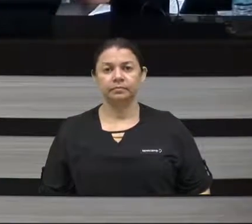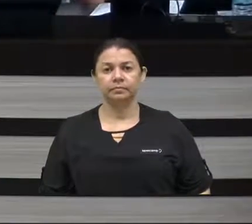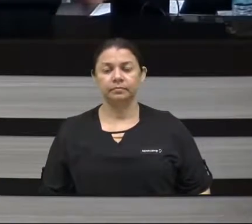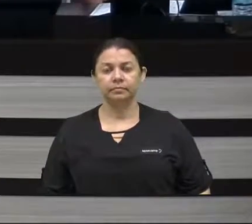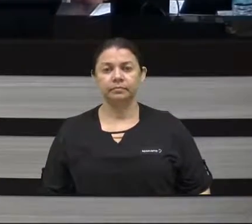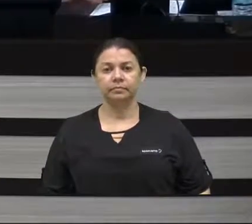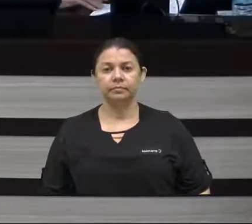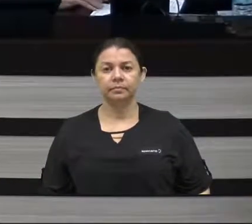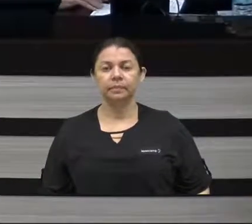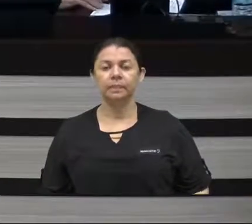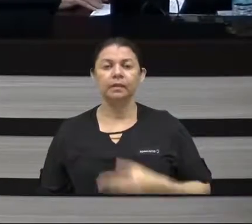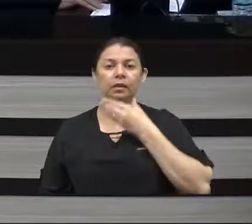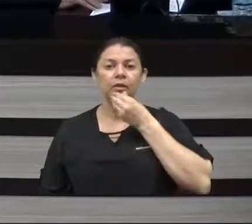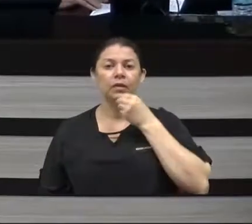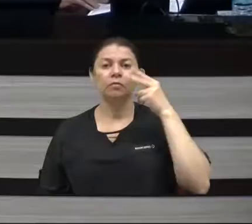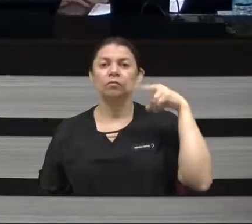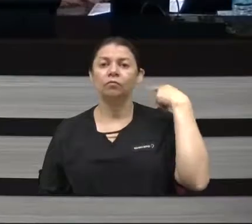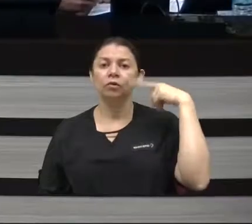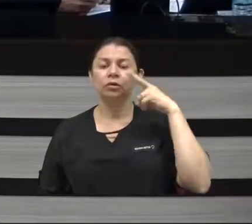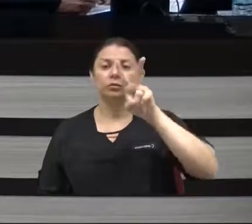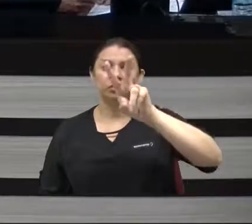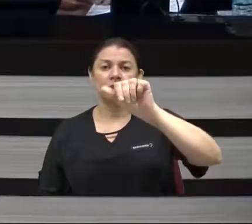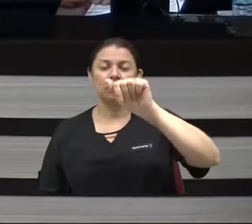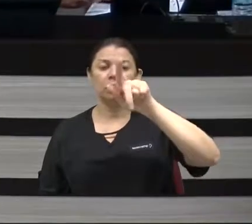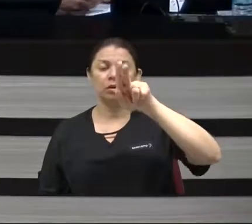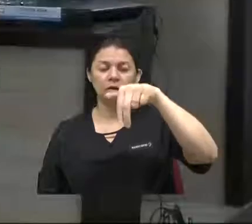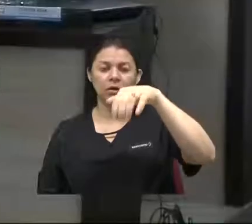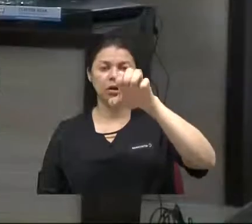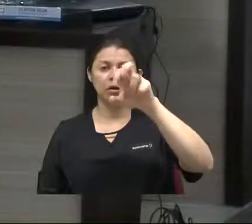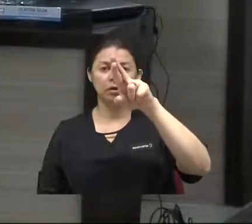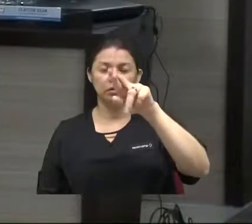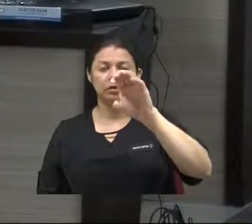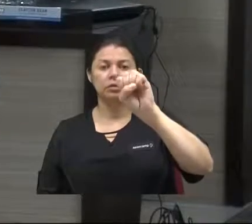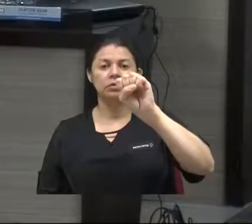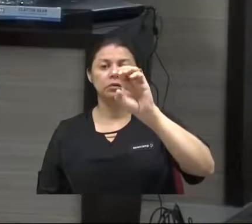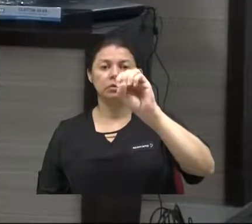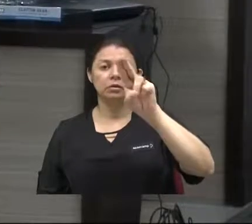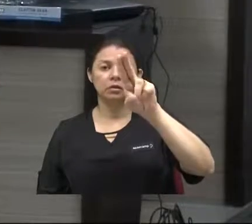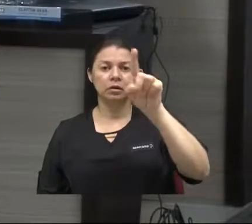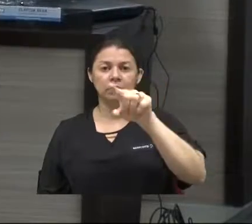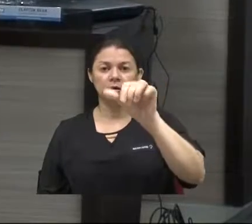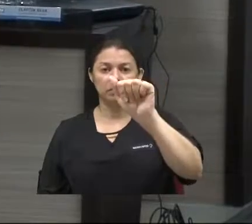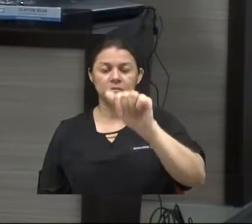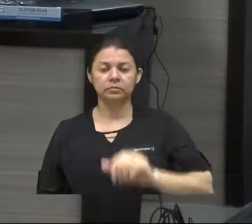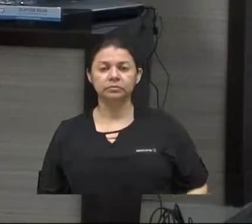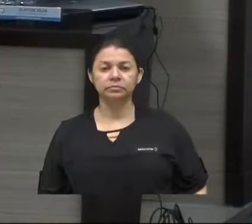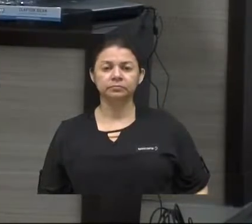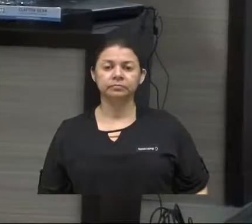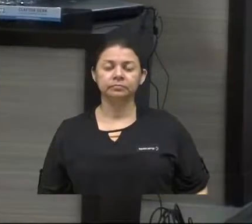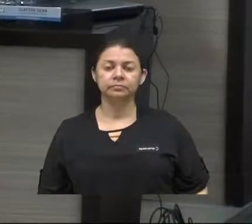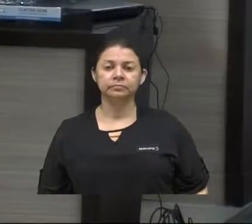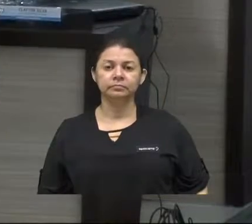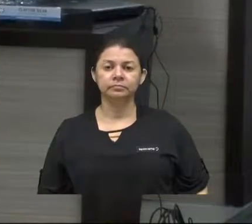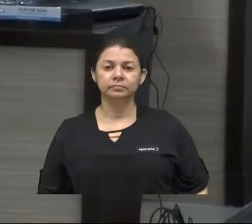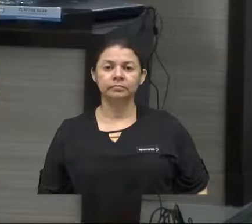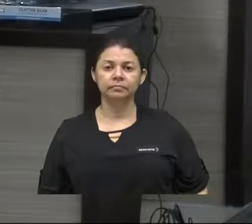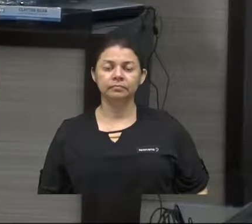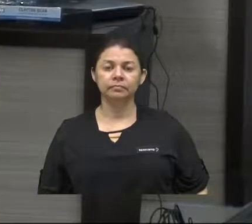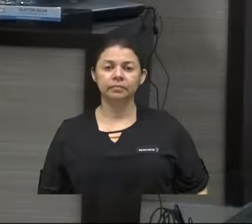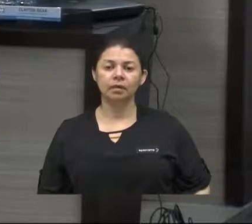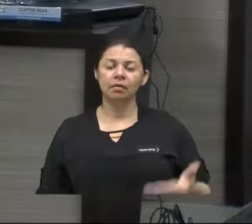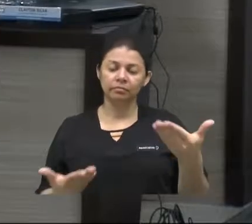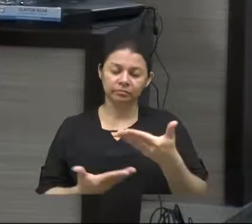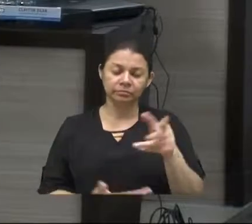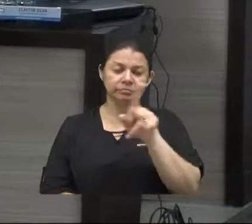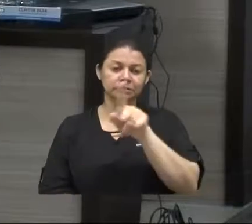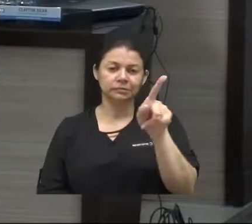Como vota o vereador Wagner de Souza Rodrigues Costa? Senhor presidente, nobres pares, eu ouvi muito